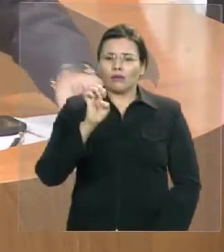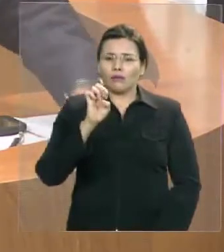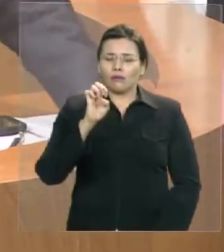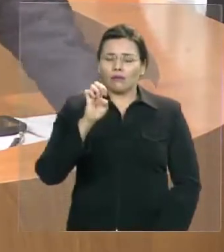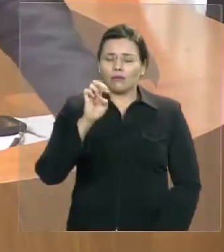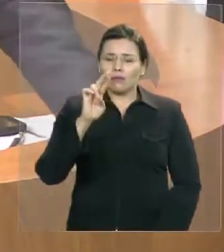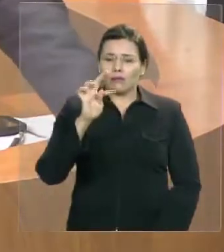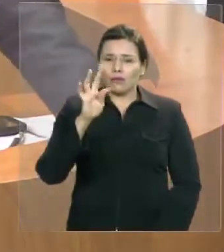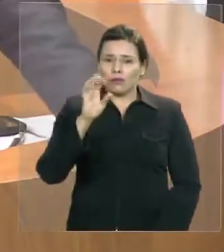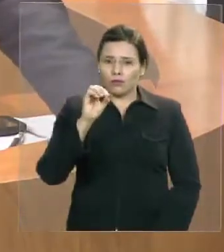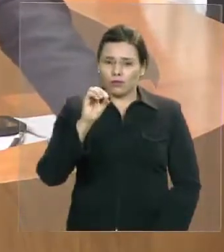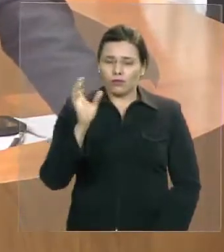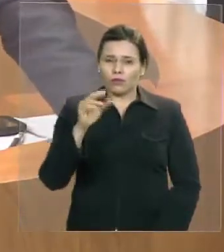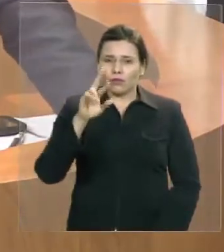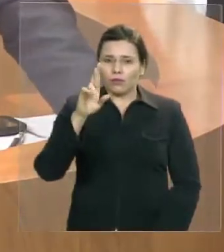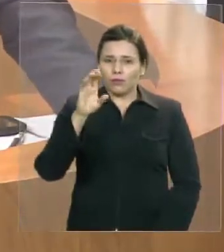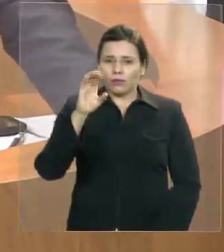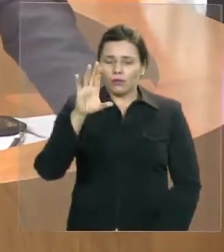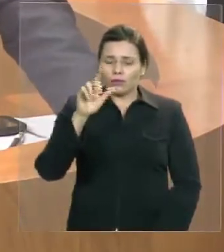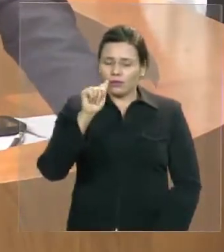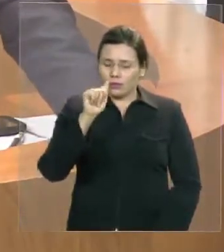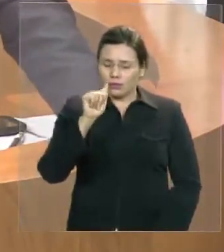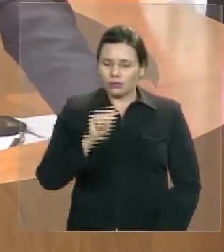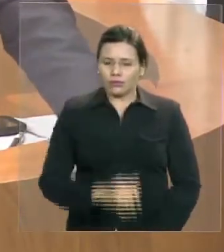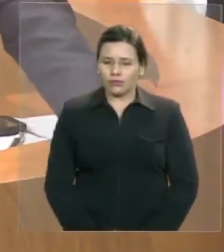qual exerce o mandato legitimado pelo povo.